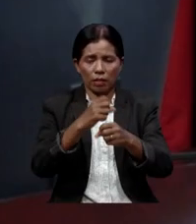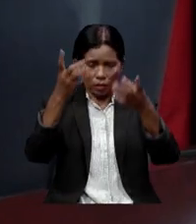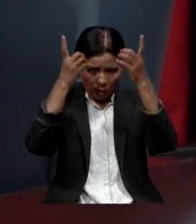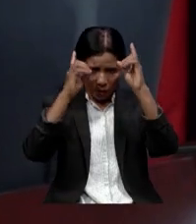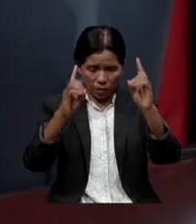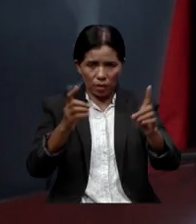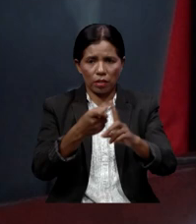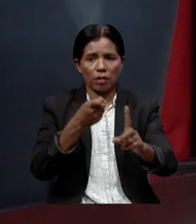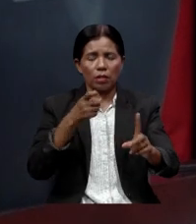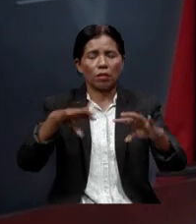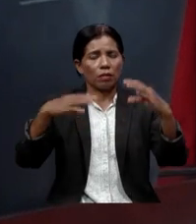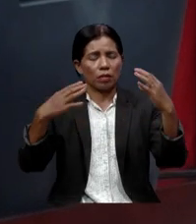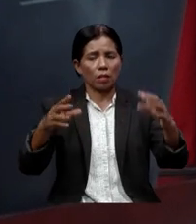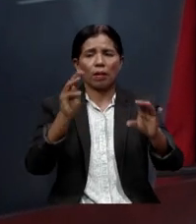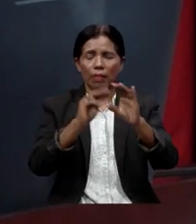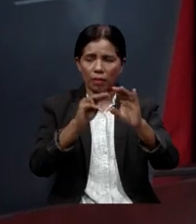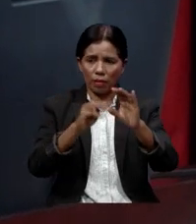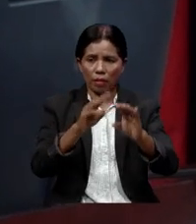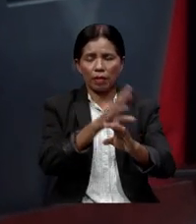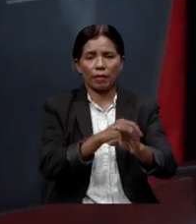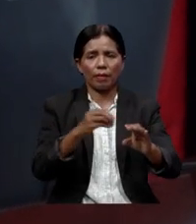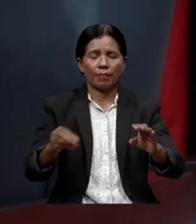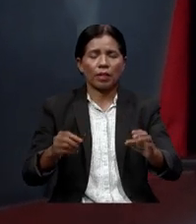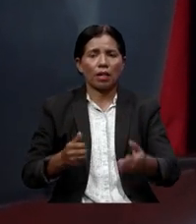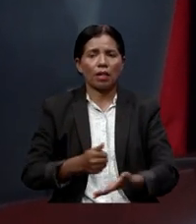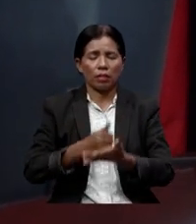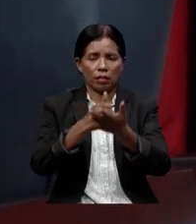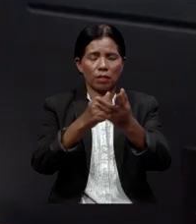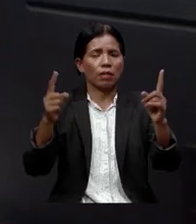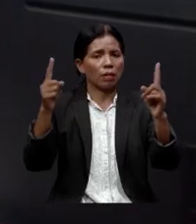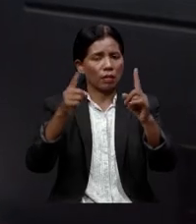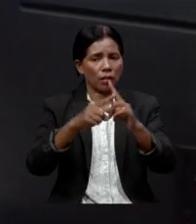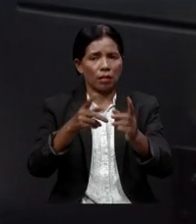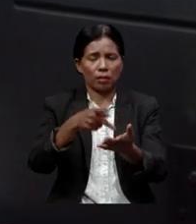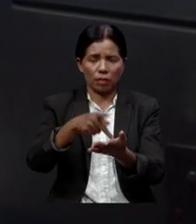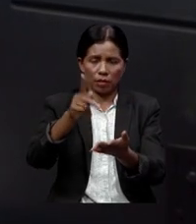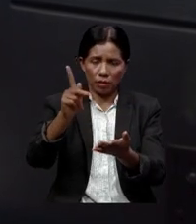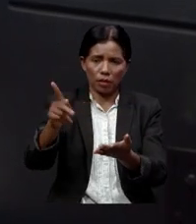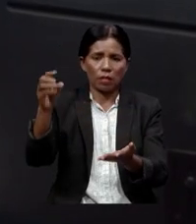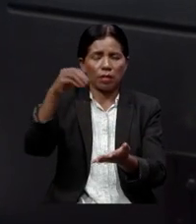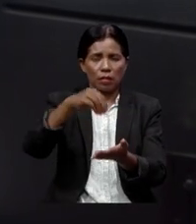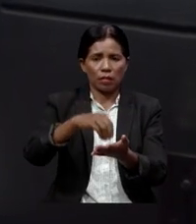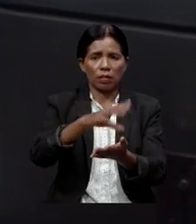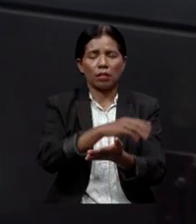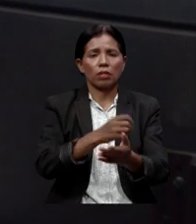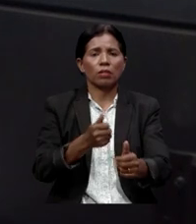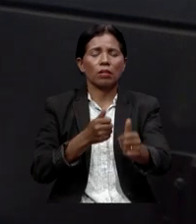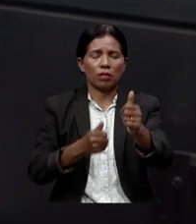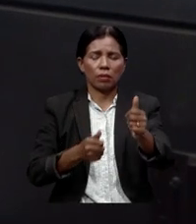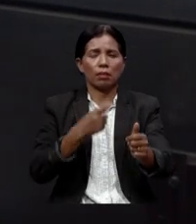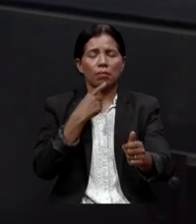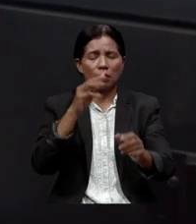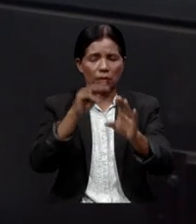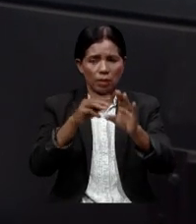Ona Rússia condição marcado no regime subsidiado, valor a selo se ajusta acessível Tuir condição mercado União.